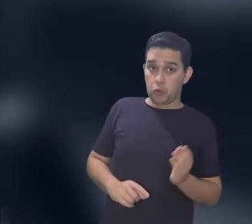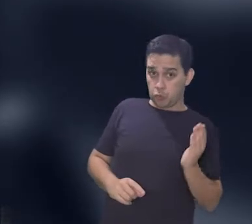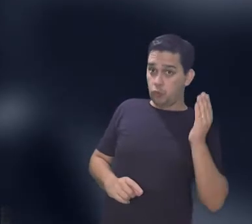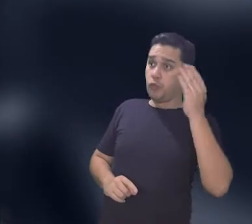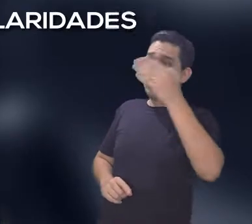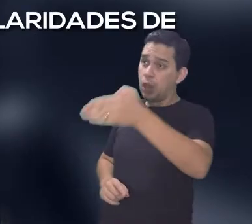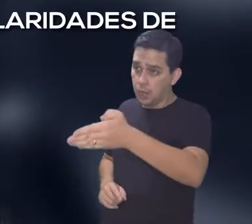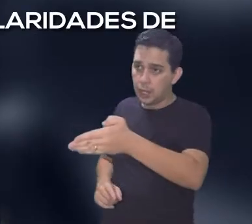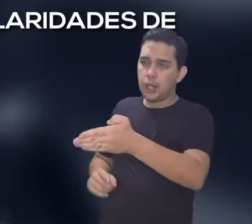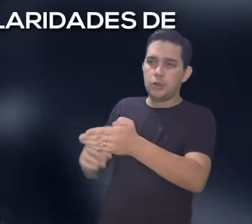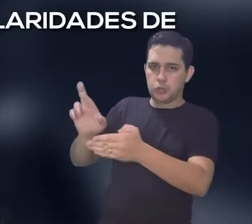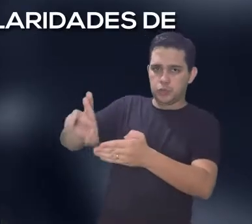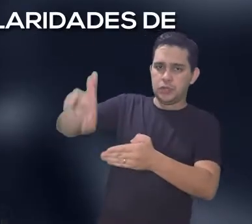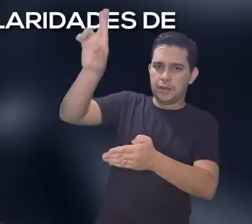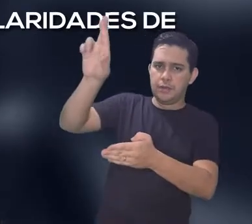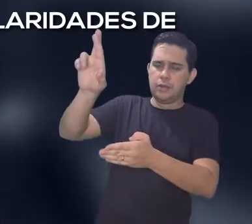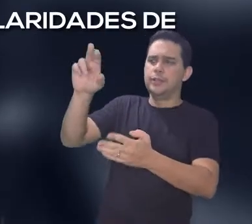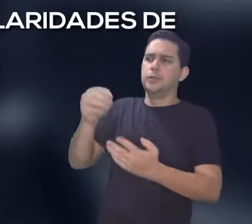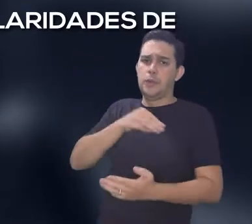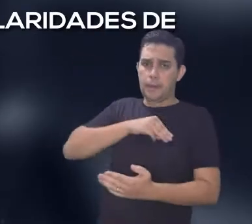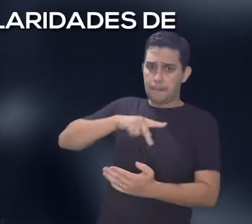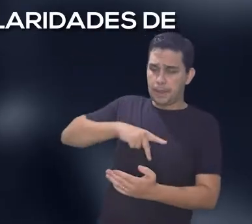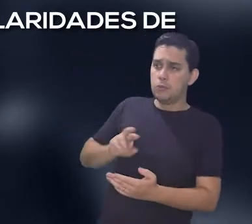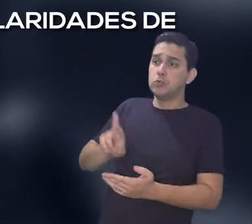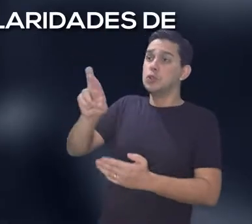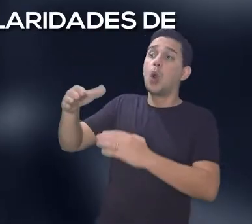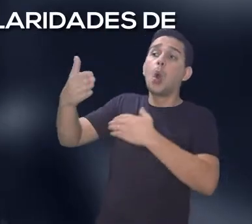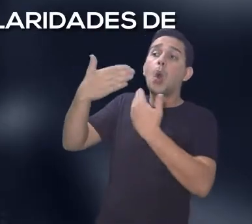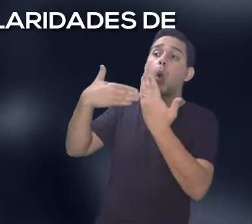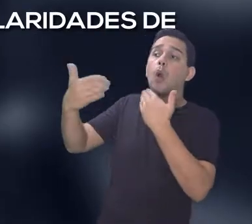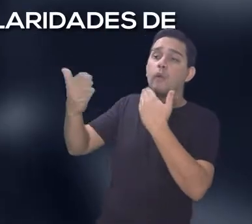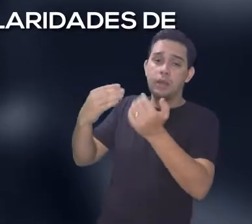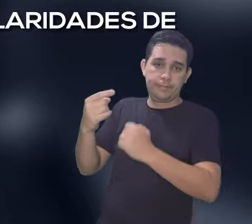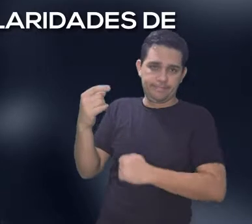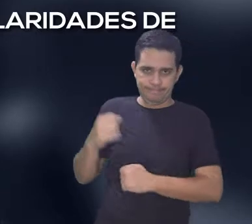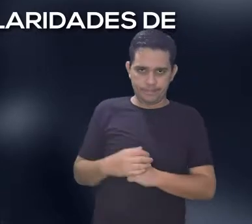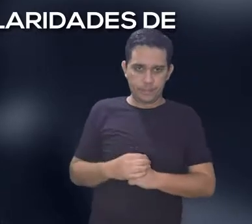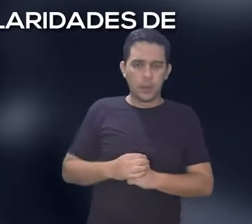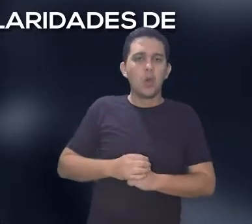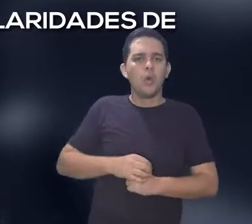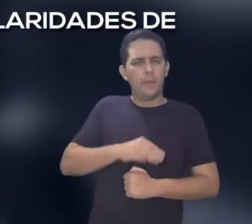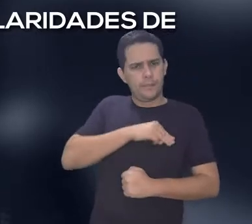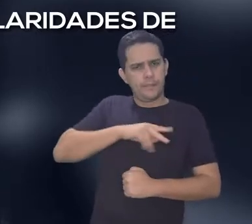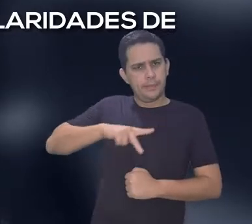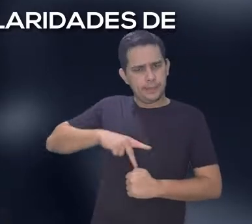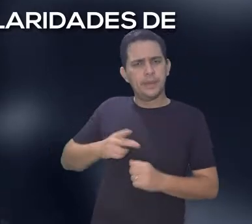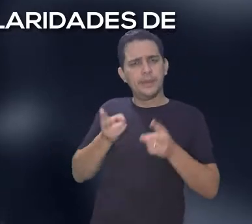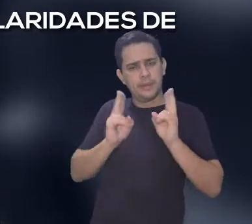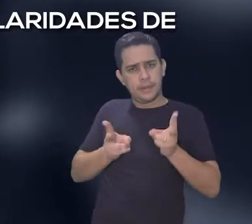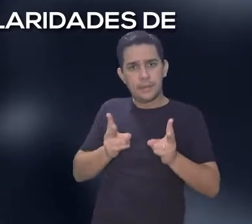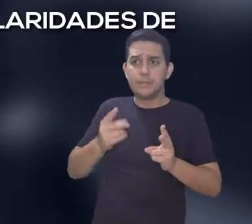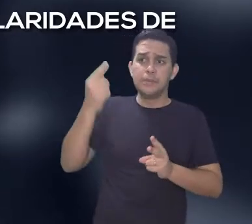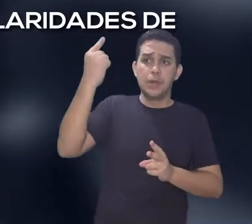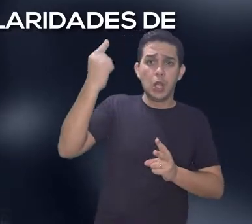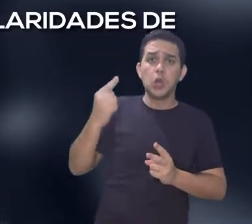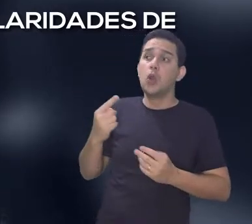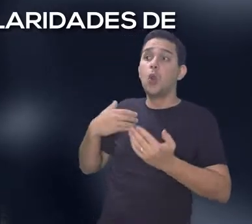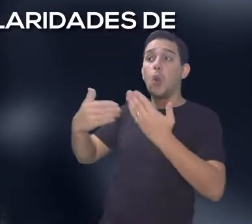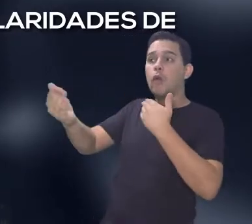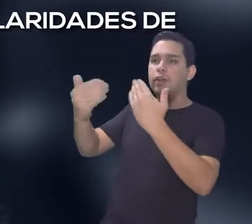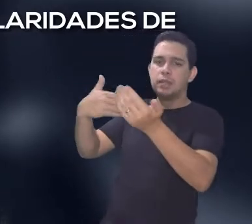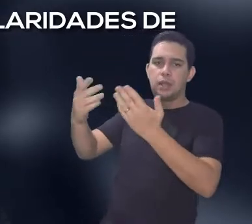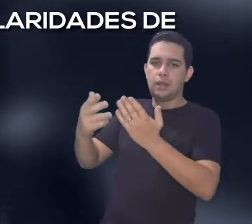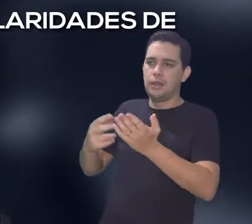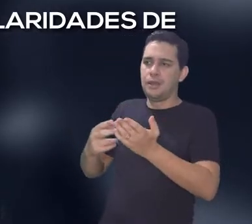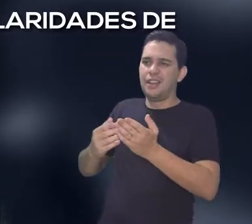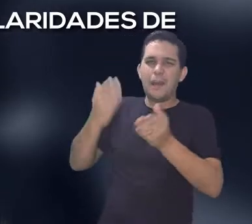Fundação Leão 13. O Ministério Público tenta, em primeiro lugar, sempre uma solução extrajudicial,